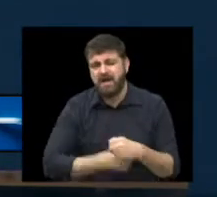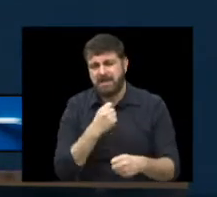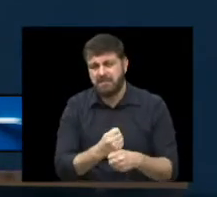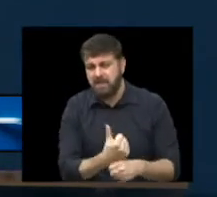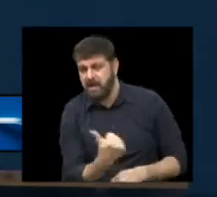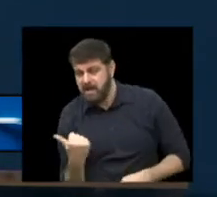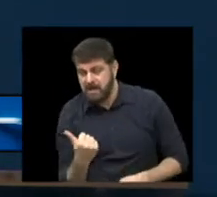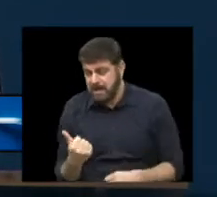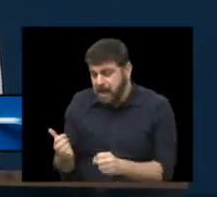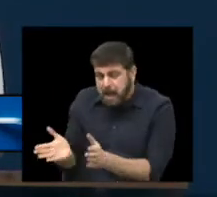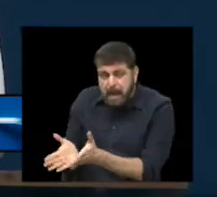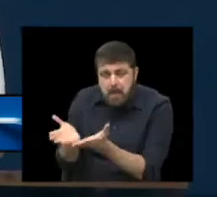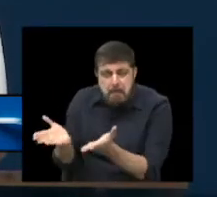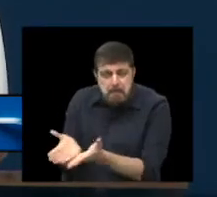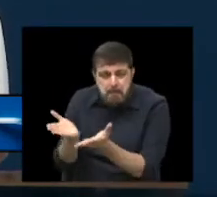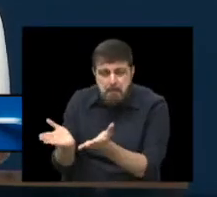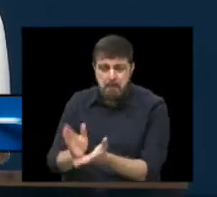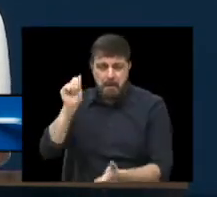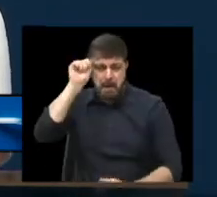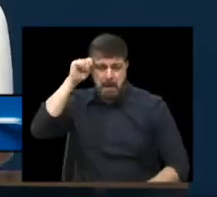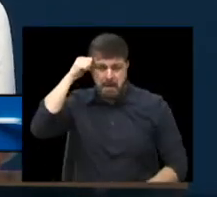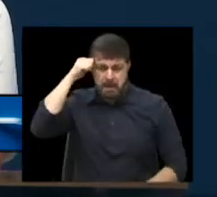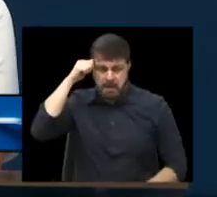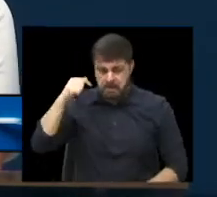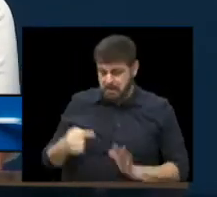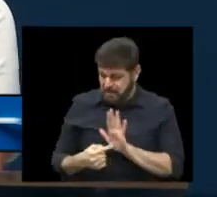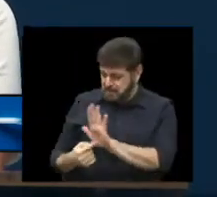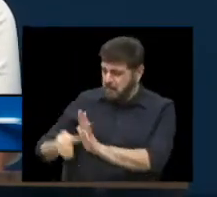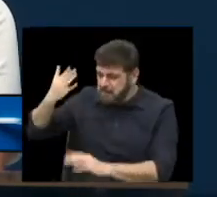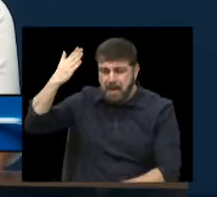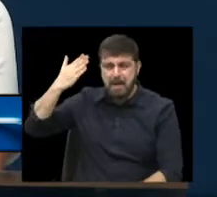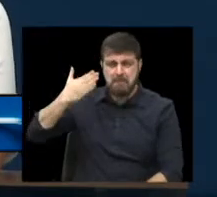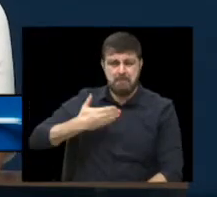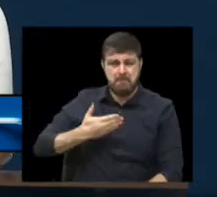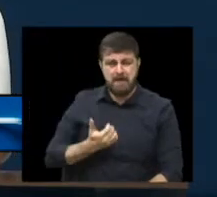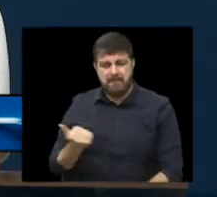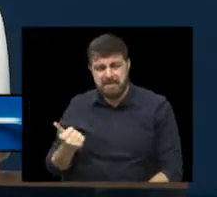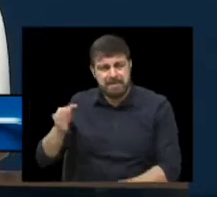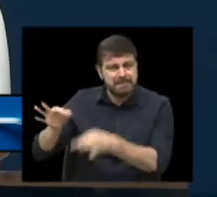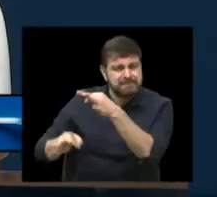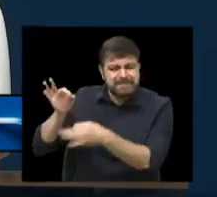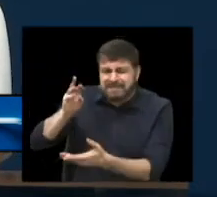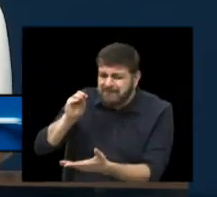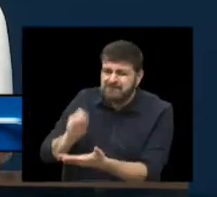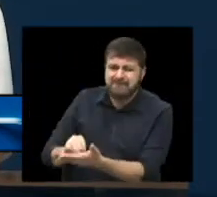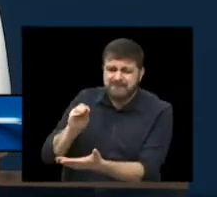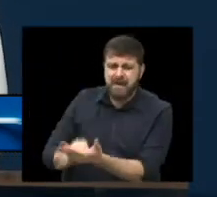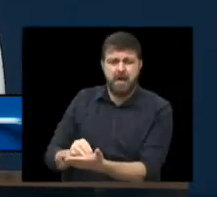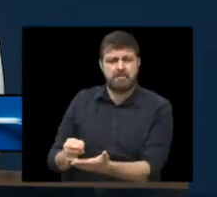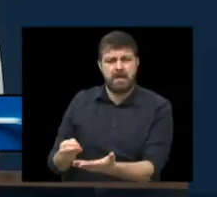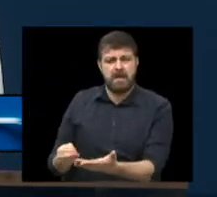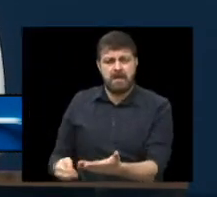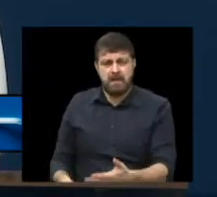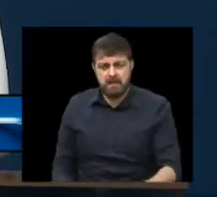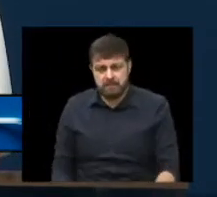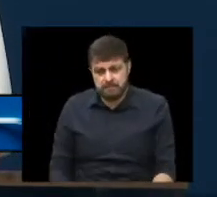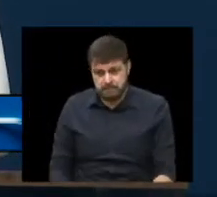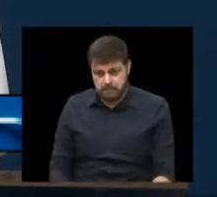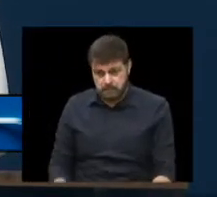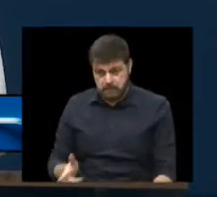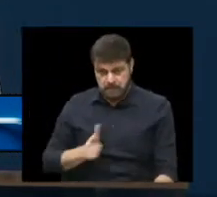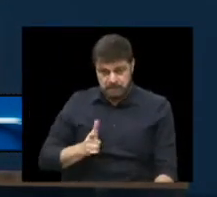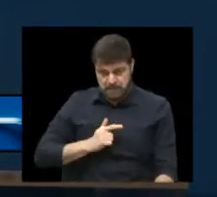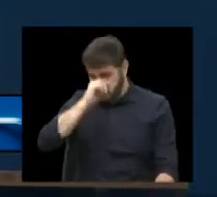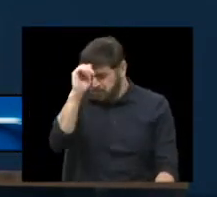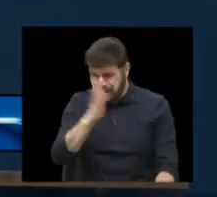e negro, com todas as evidências mostrando que é uma situação de injustiça. Então, está tendo uma